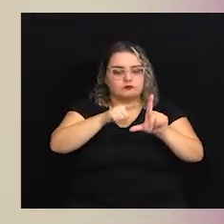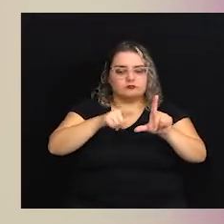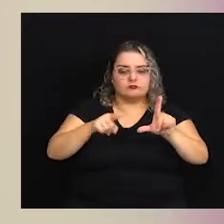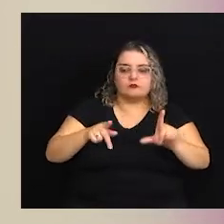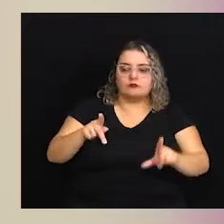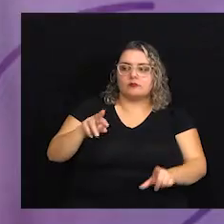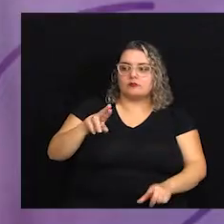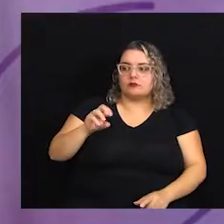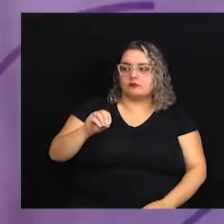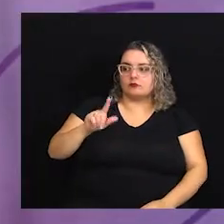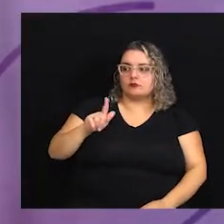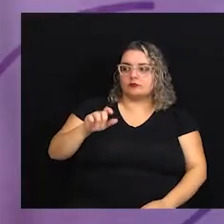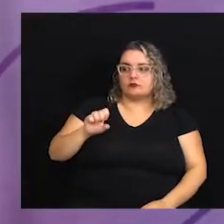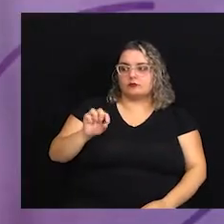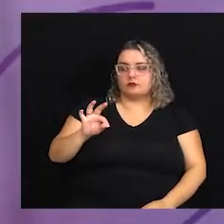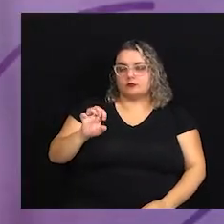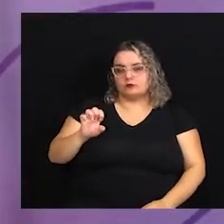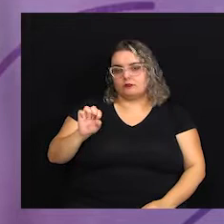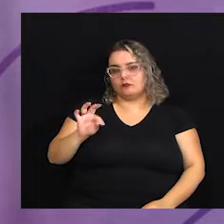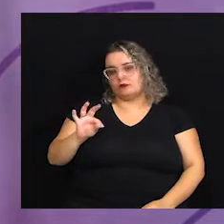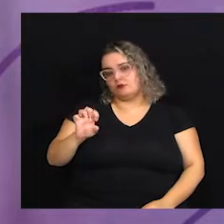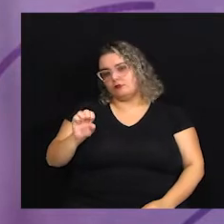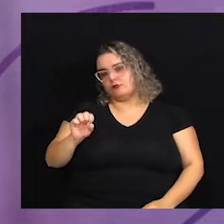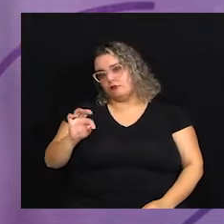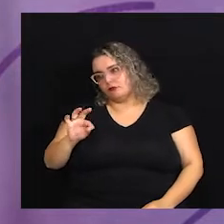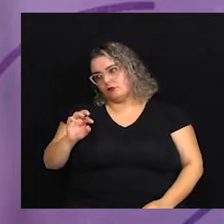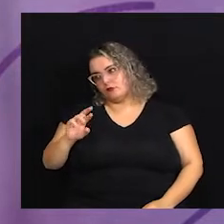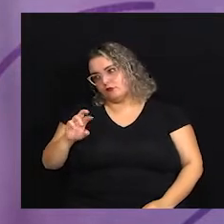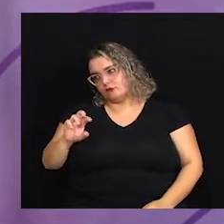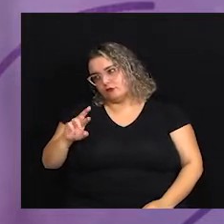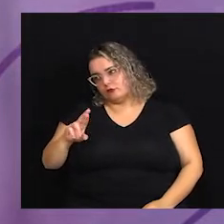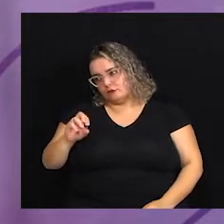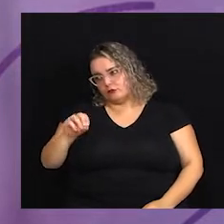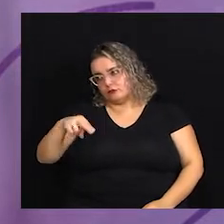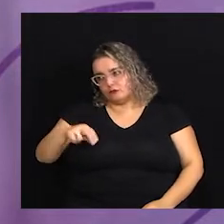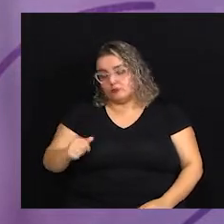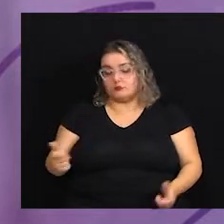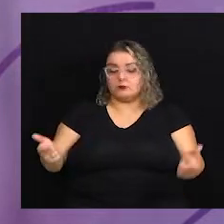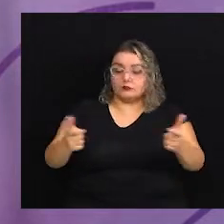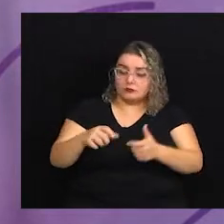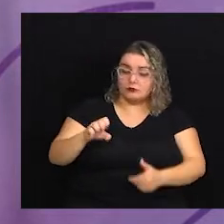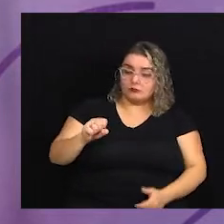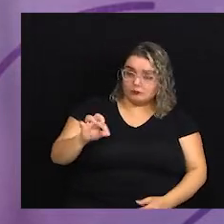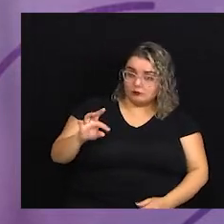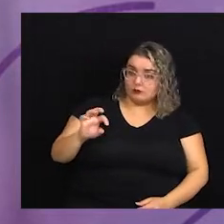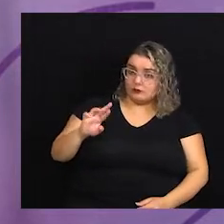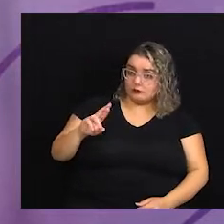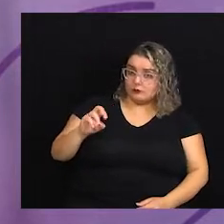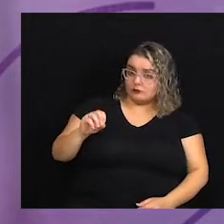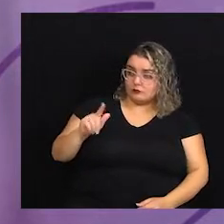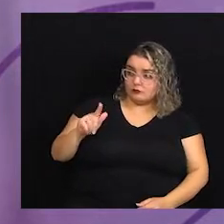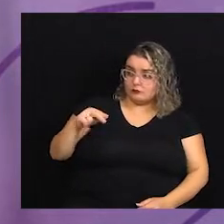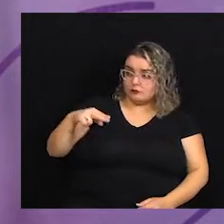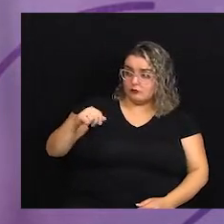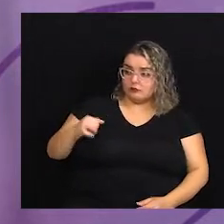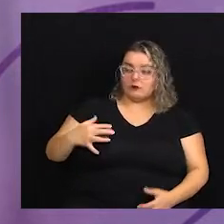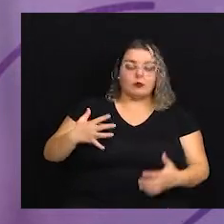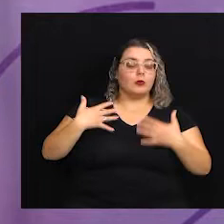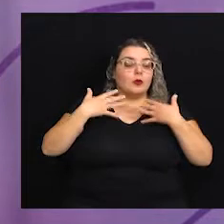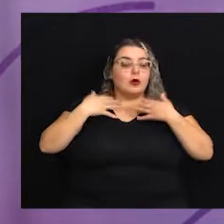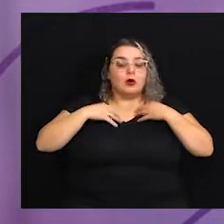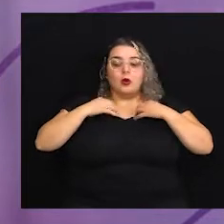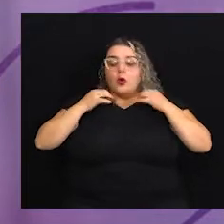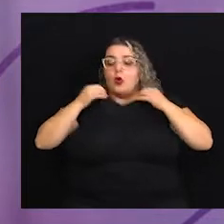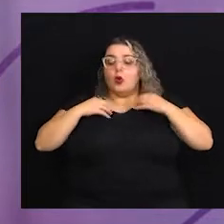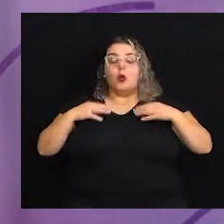de progesterona, para entender se você já está tendo flutuações ou baixa de estrogênio, que faz com que a mulher tenha calorão ou